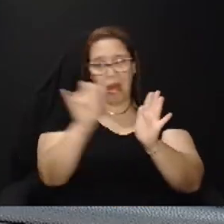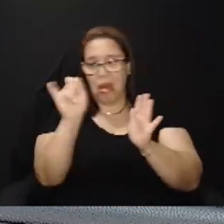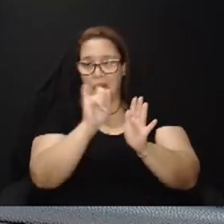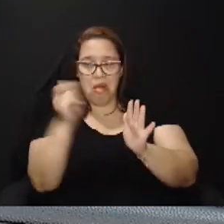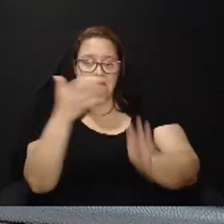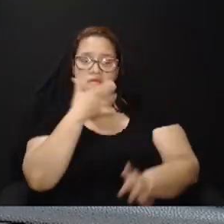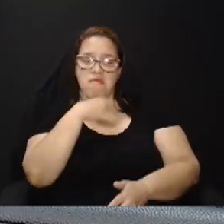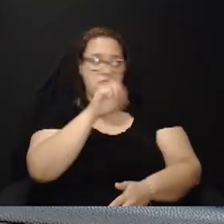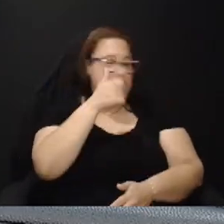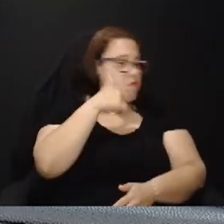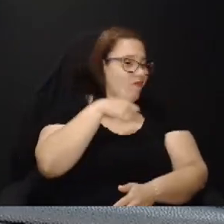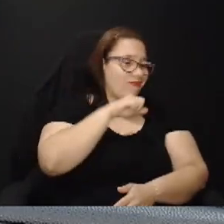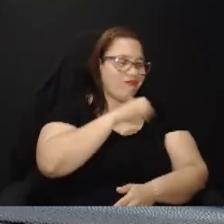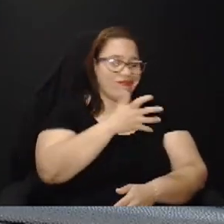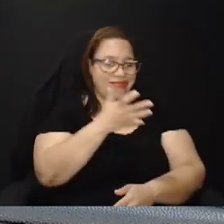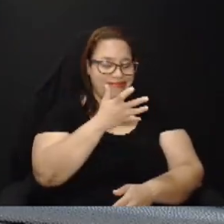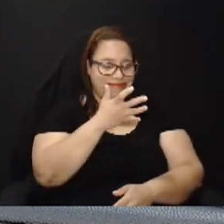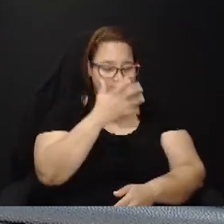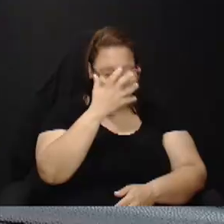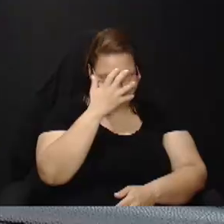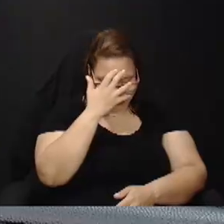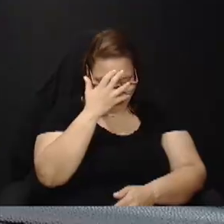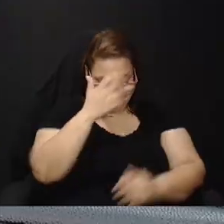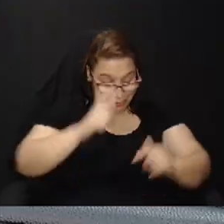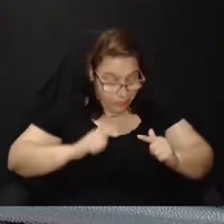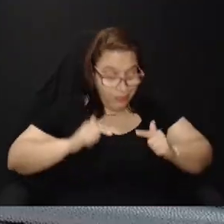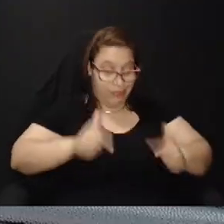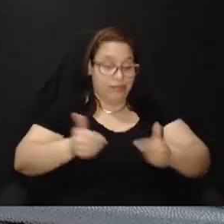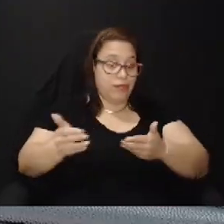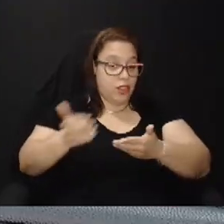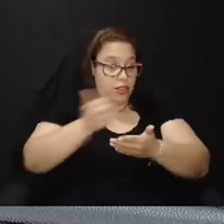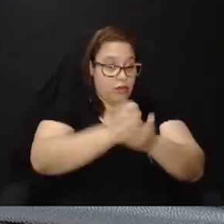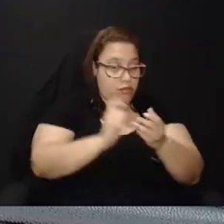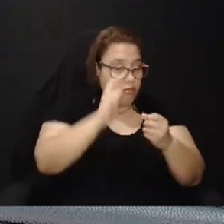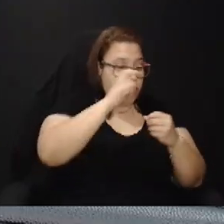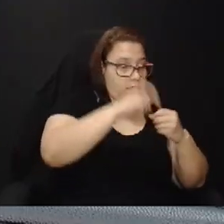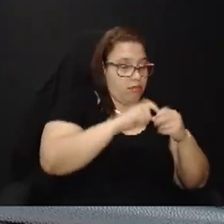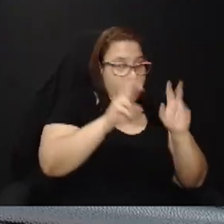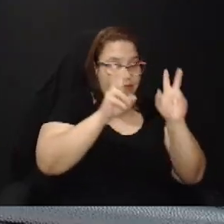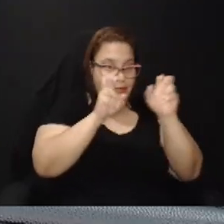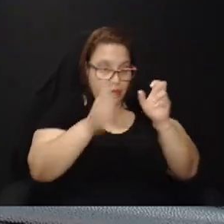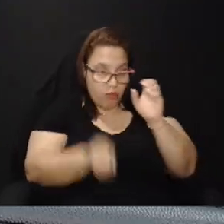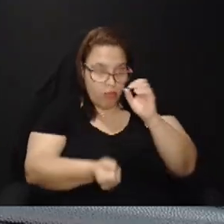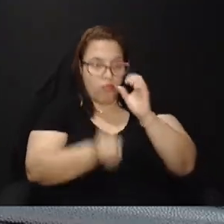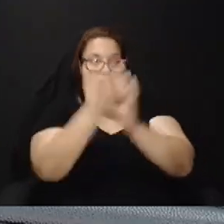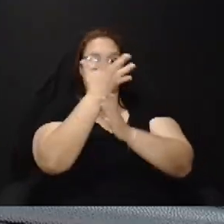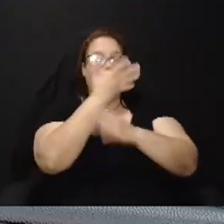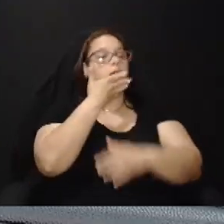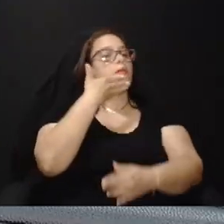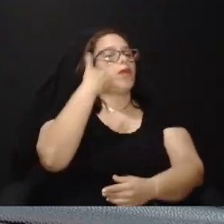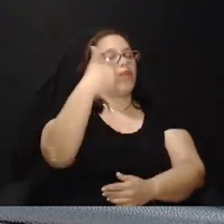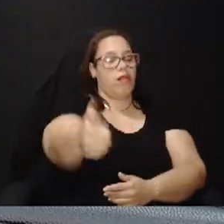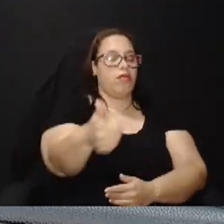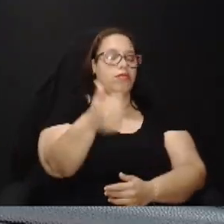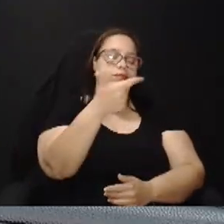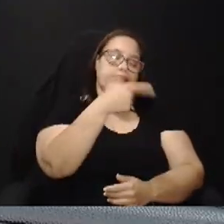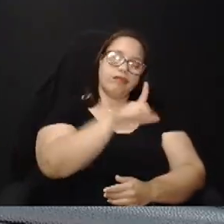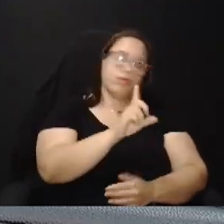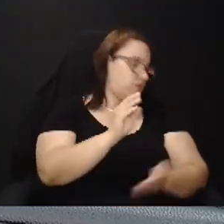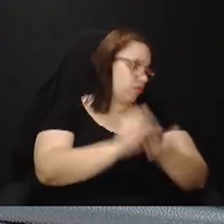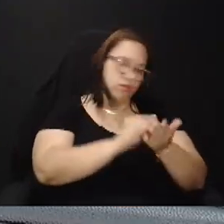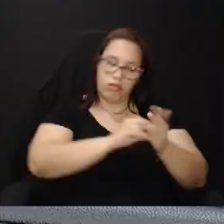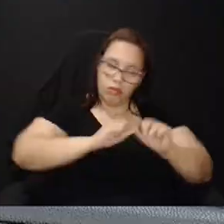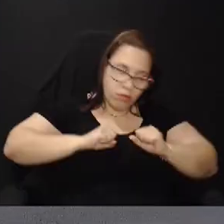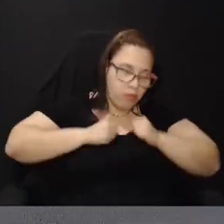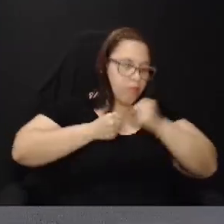e aí a gente tem que lutar muito para trazer esse assunto, né, com melhoria, mas, de novo, não vai faltar esforço de todos nós